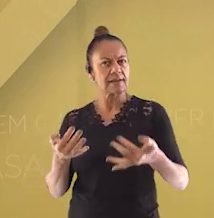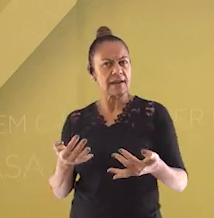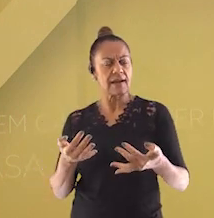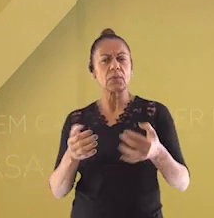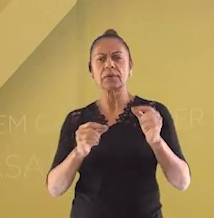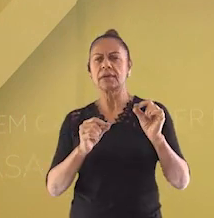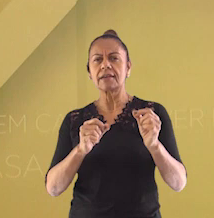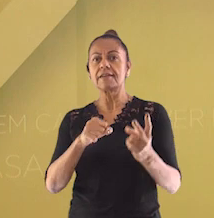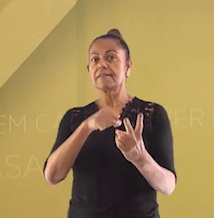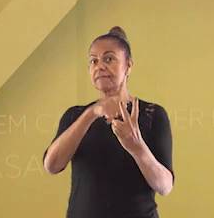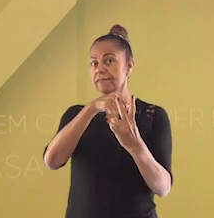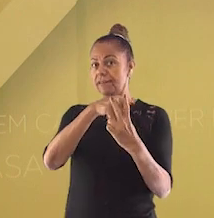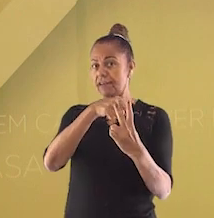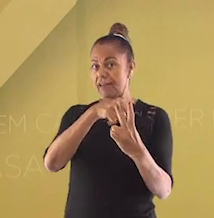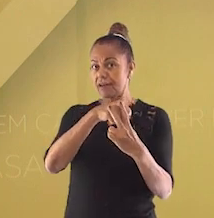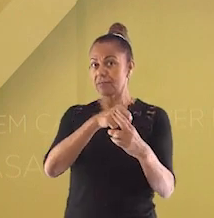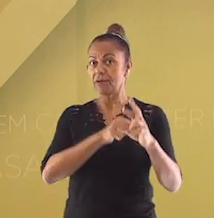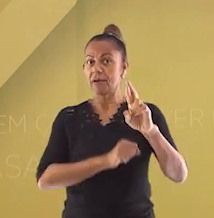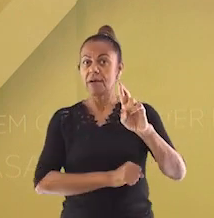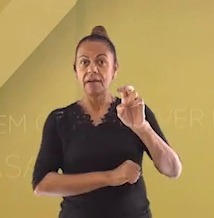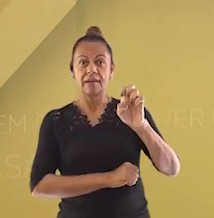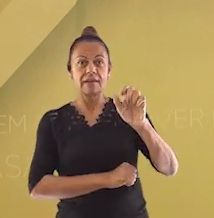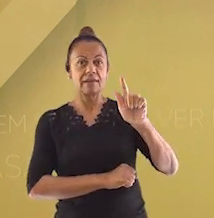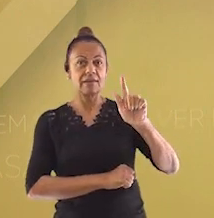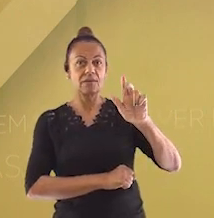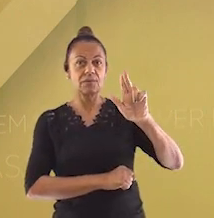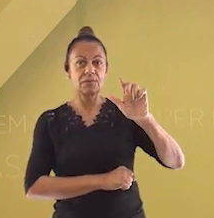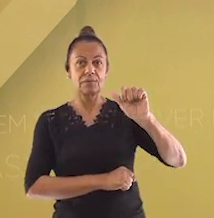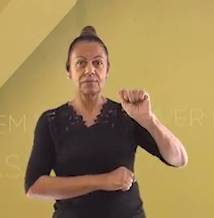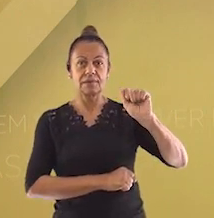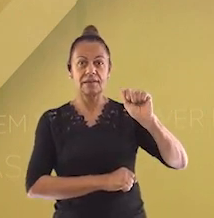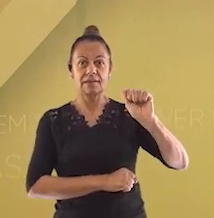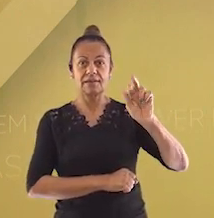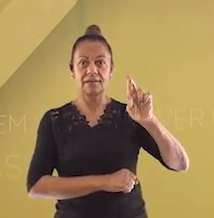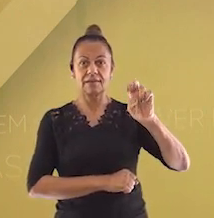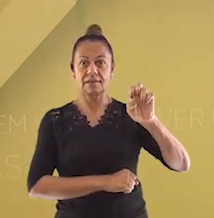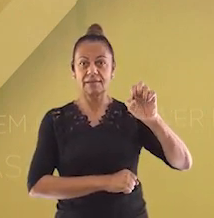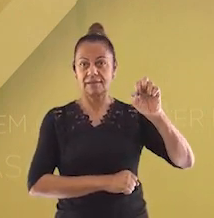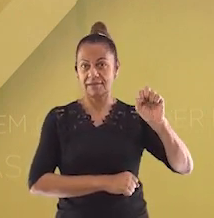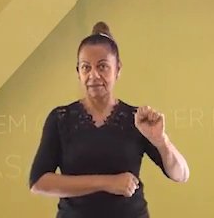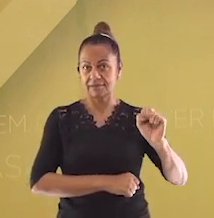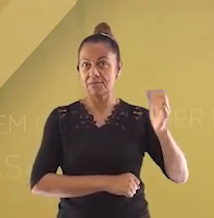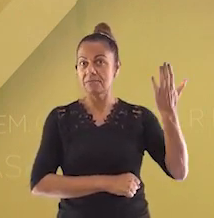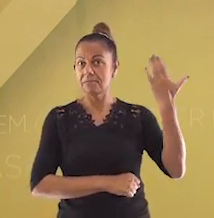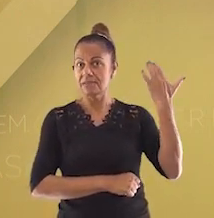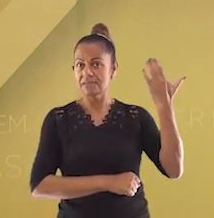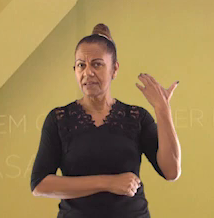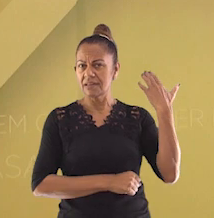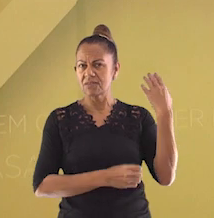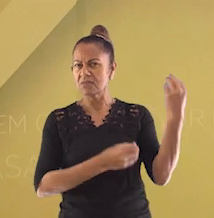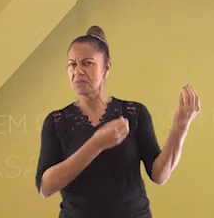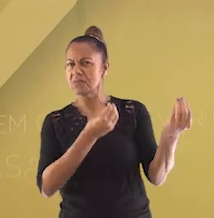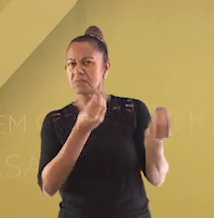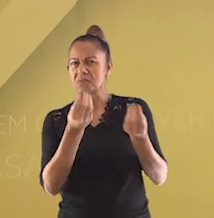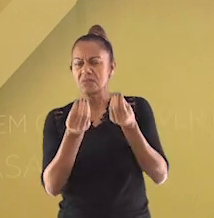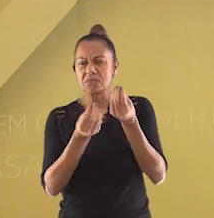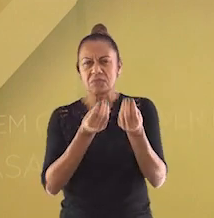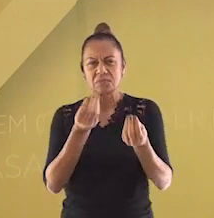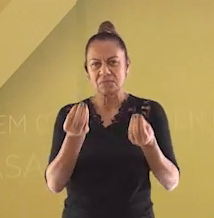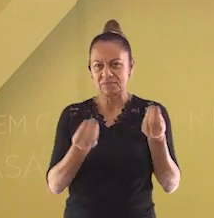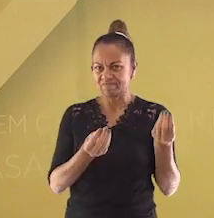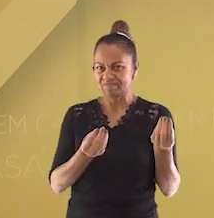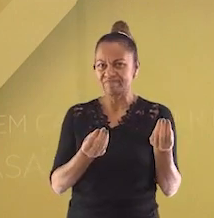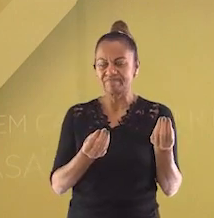verbos regulares no passado o que são verbos regulares como conjugamos estes